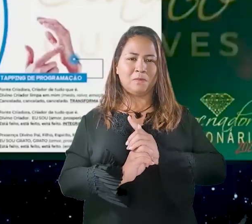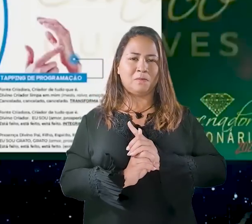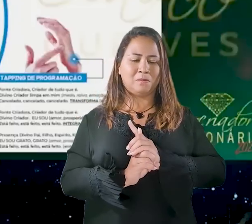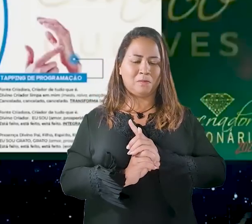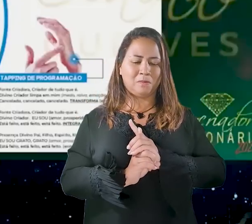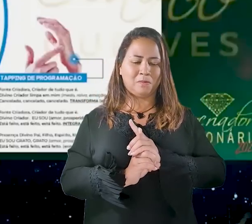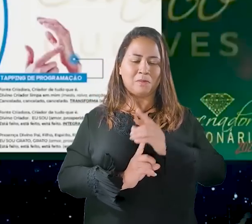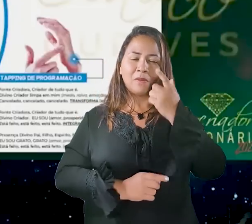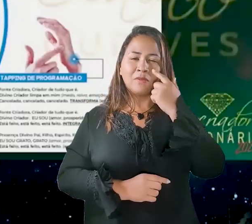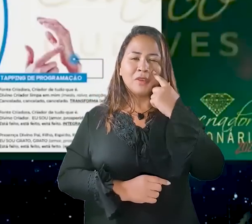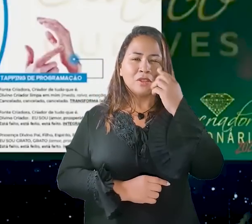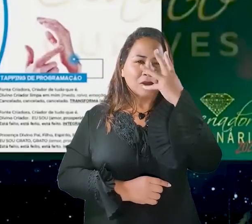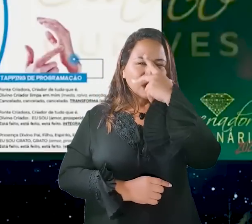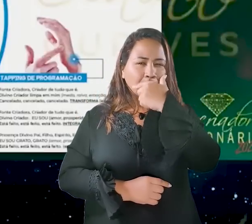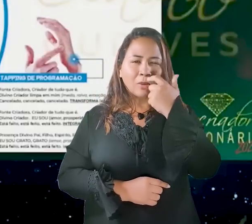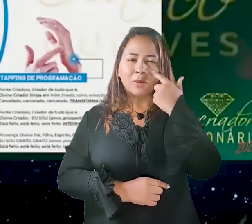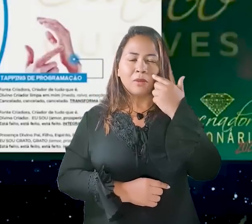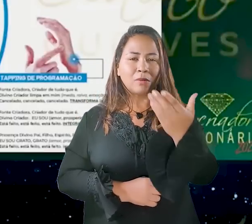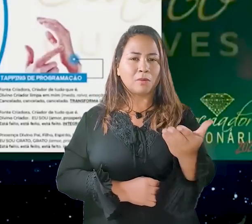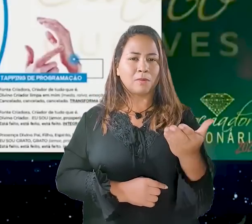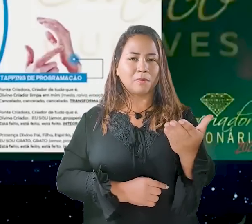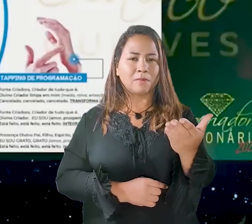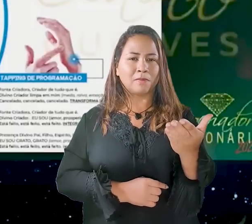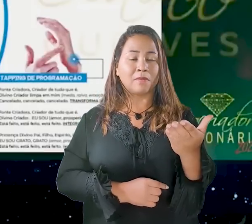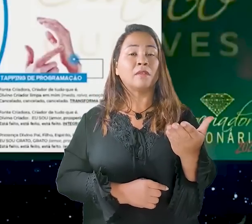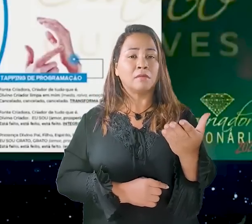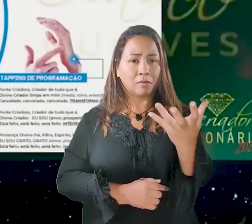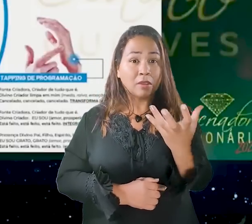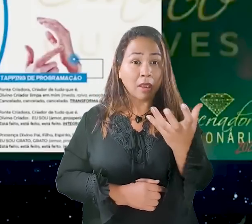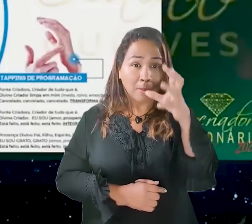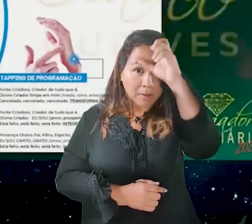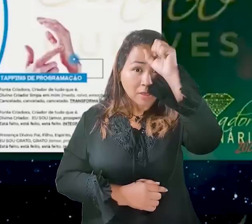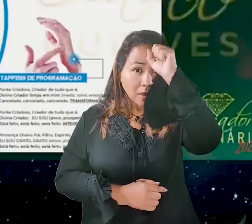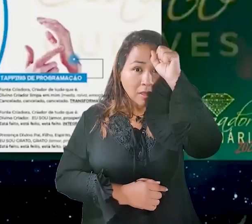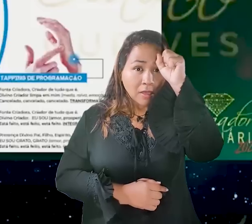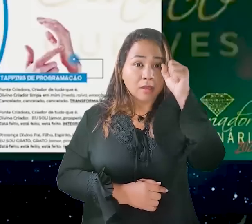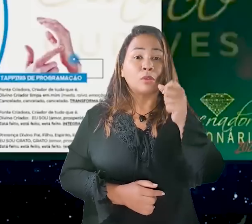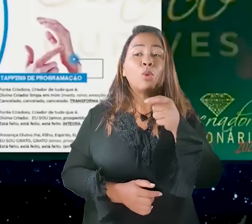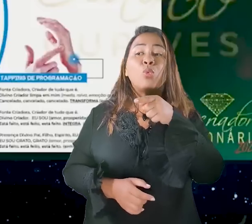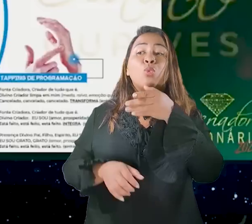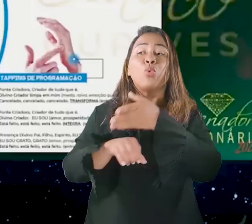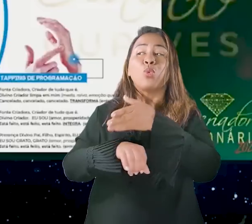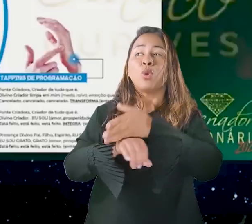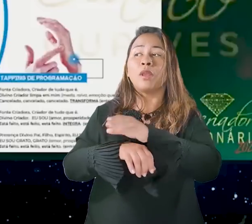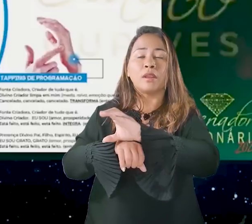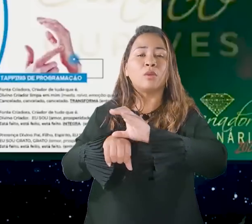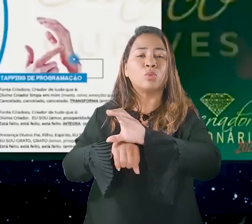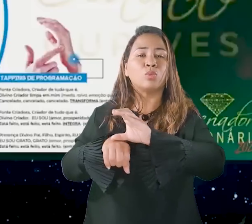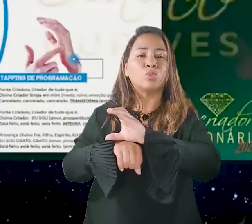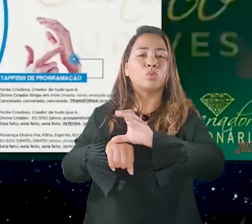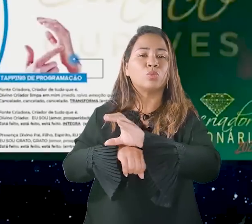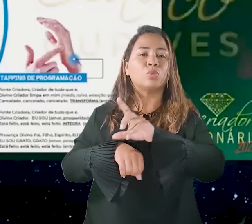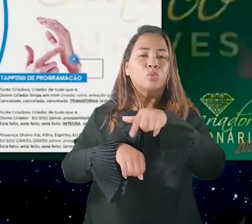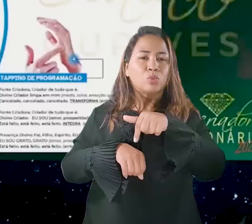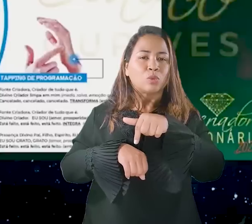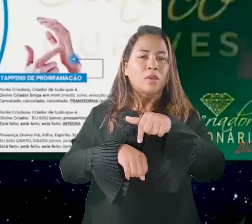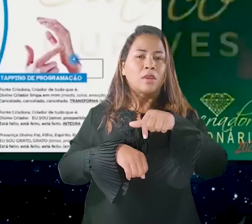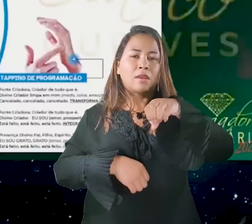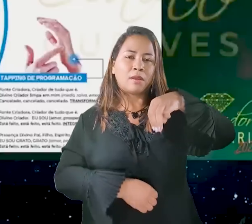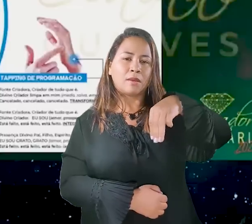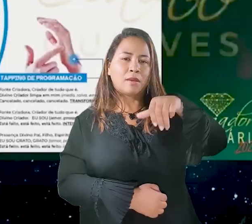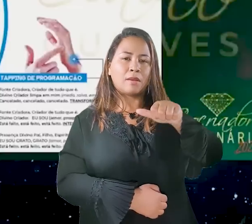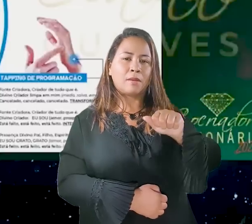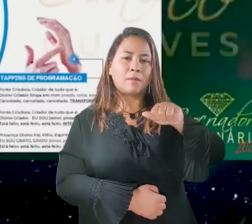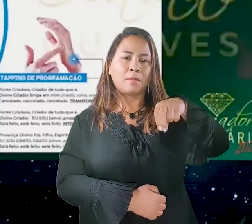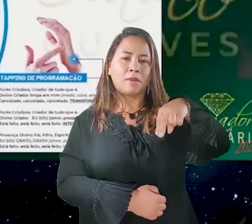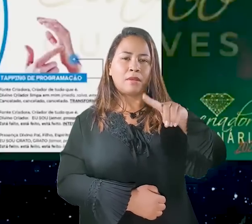Ó, isso aqui você aprende no curso, é o sistema avançado. Isso aqui eu peguei do curso, a mandala de 21 dias, né?